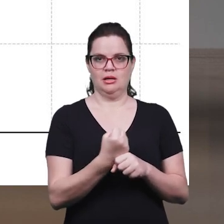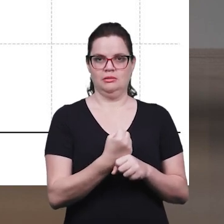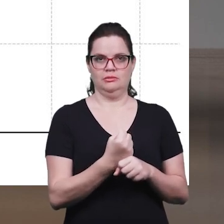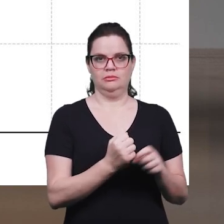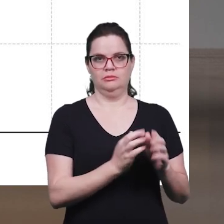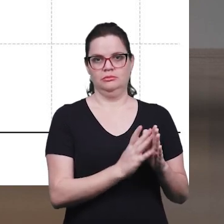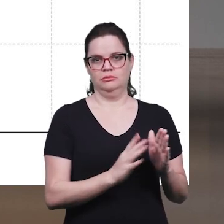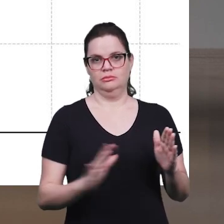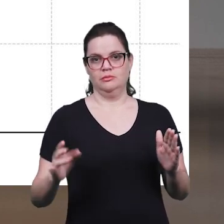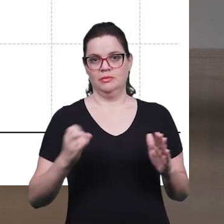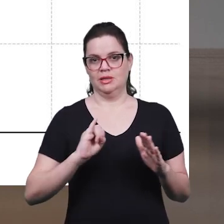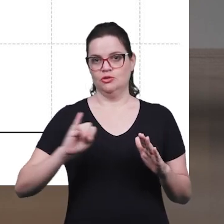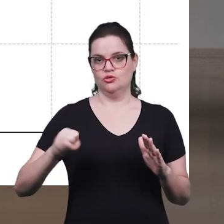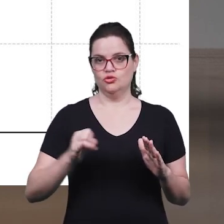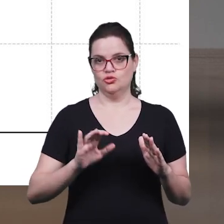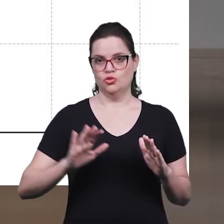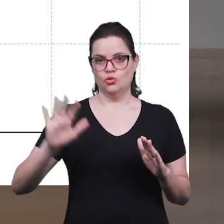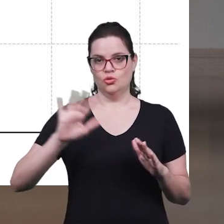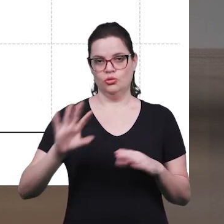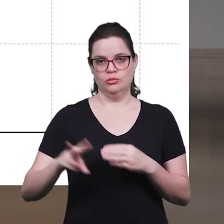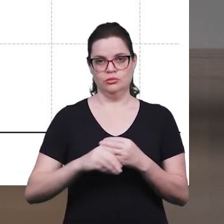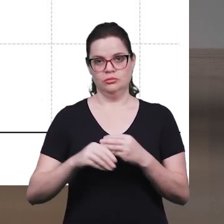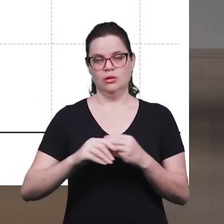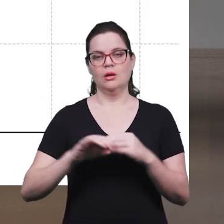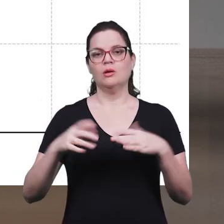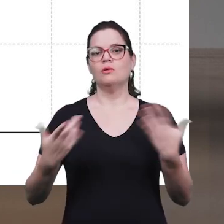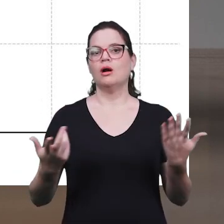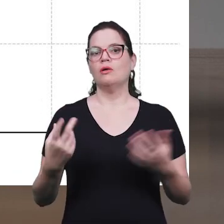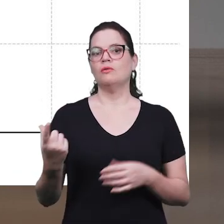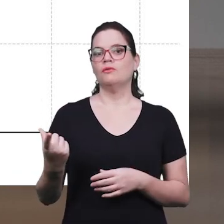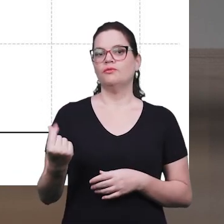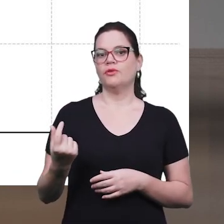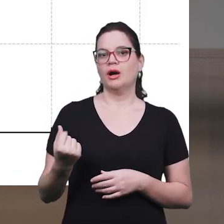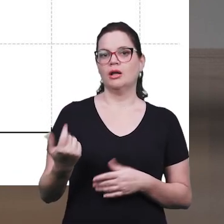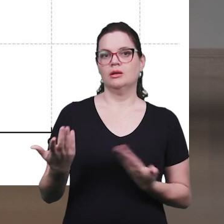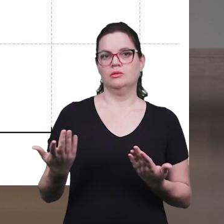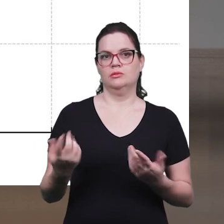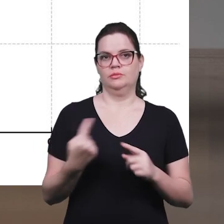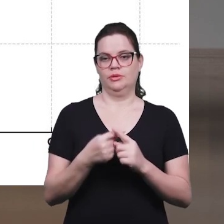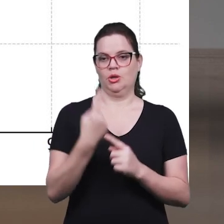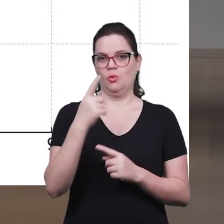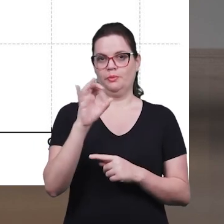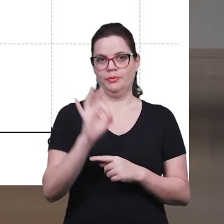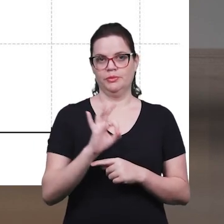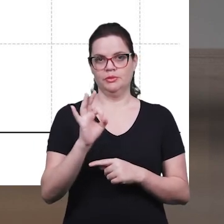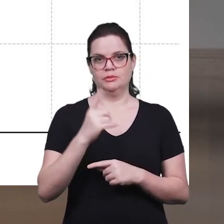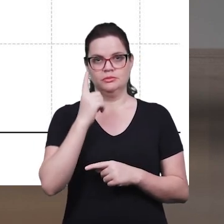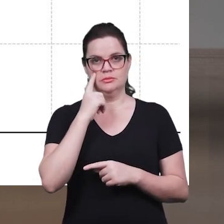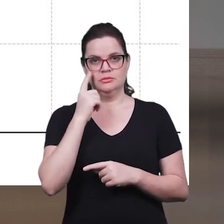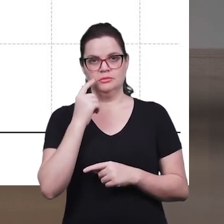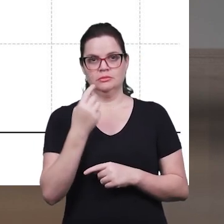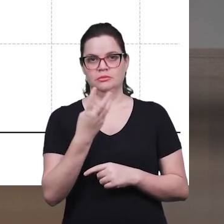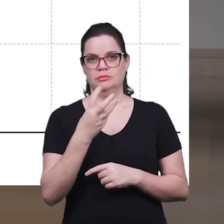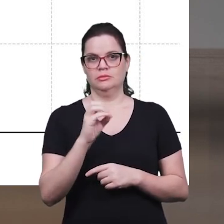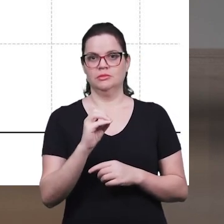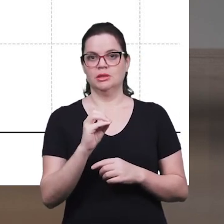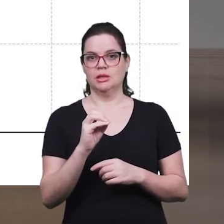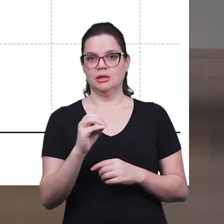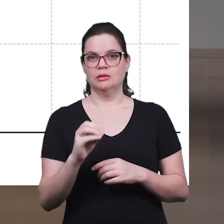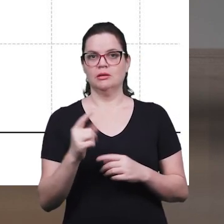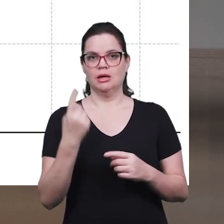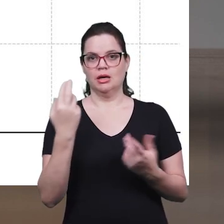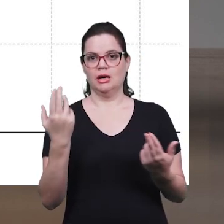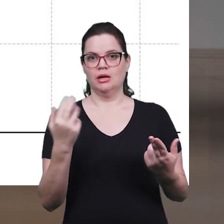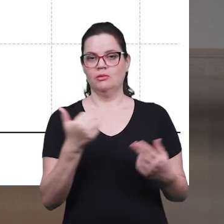com base na taxa de juros hoje, que é atrativo? Nós temos 1% ao mês de juros. Então, ele vai chegar nos mesmos 100